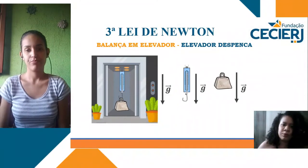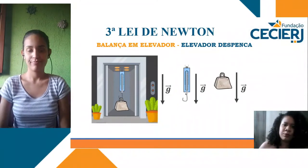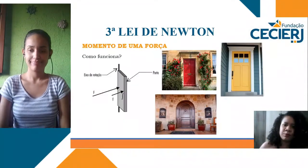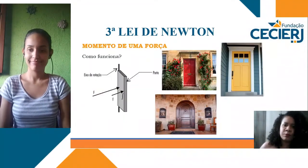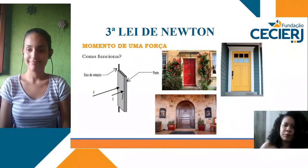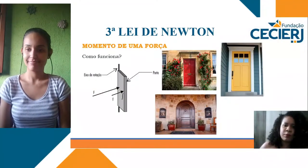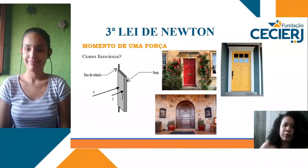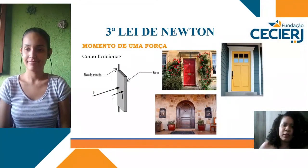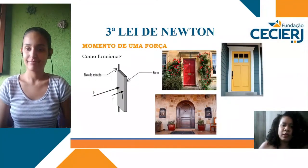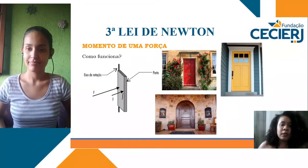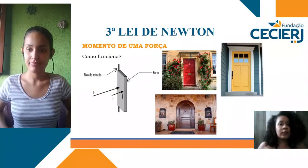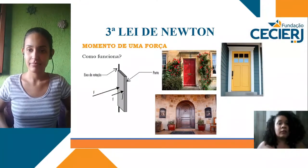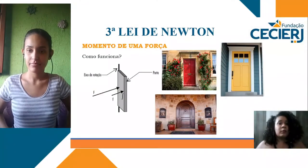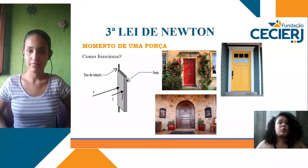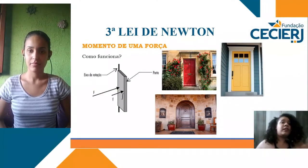abaixo.